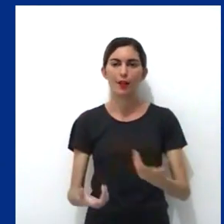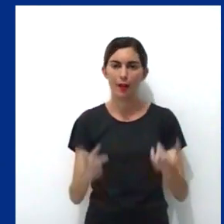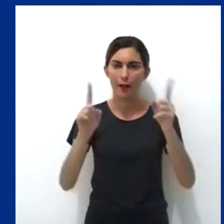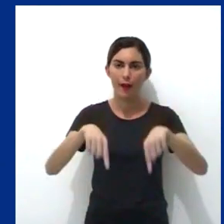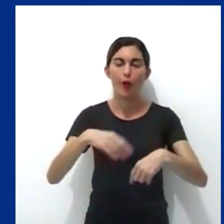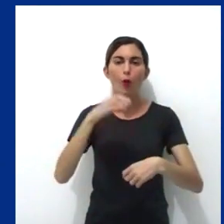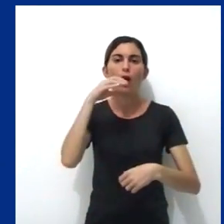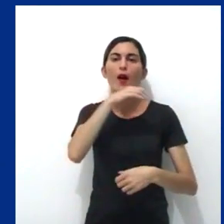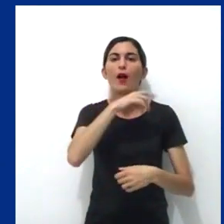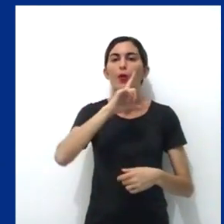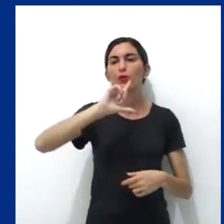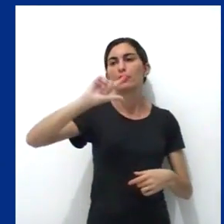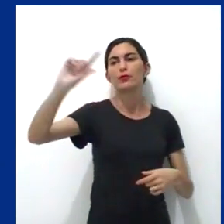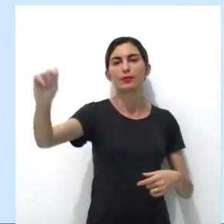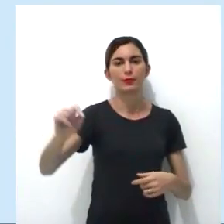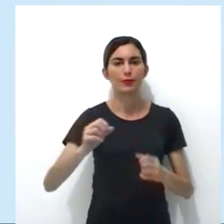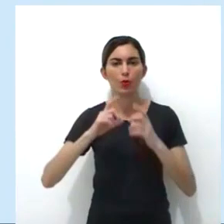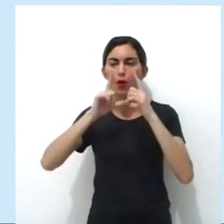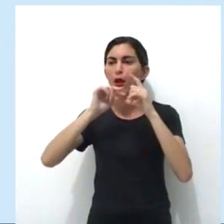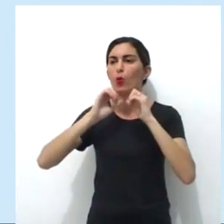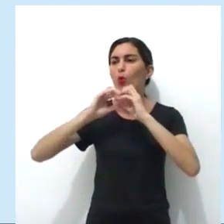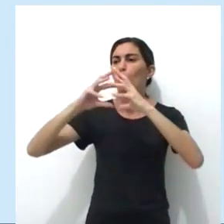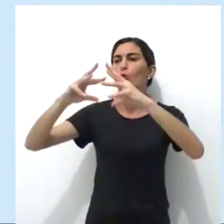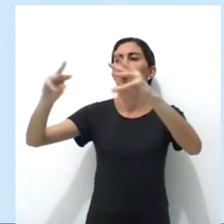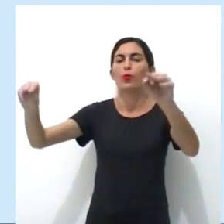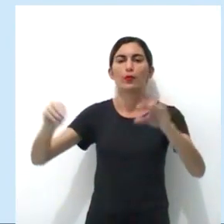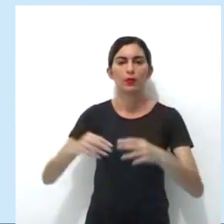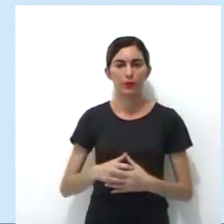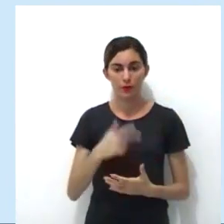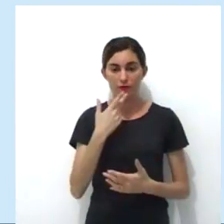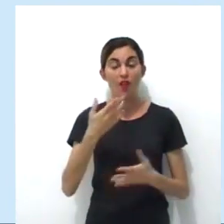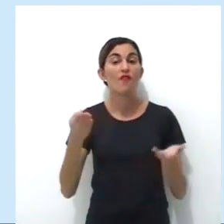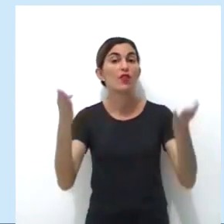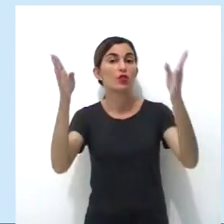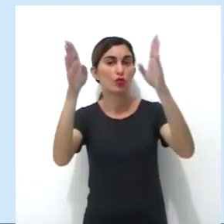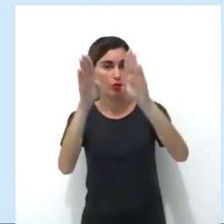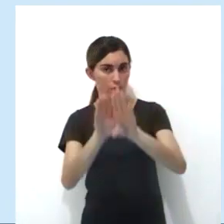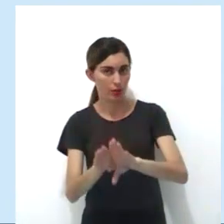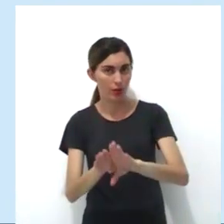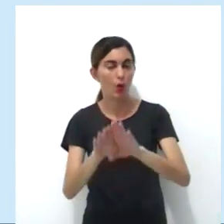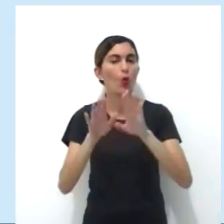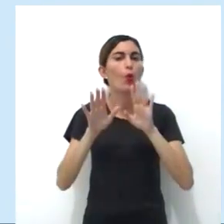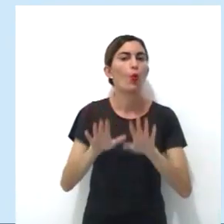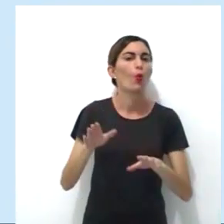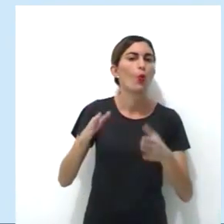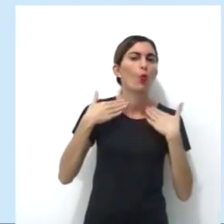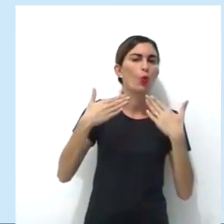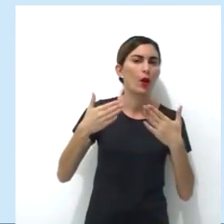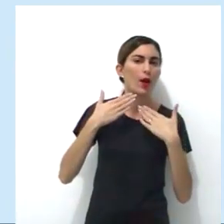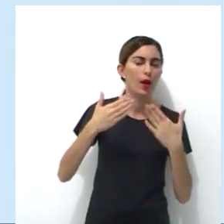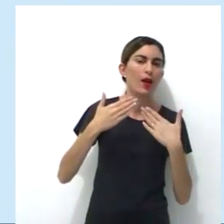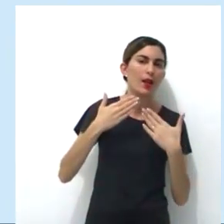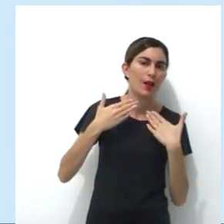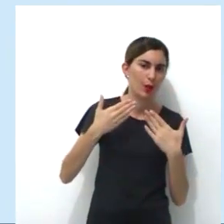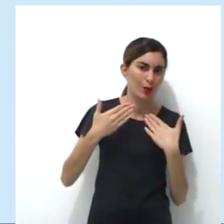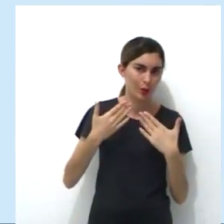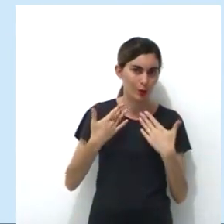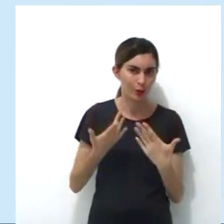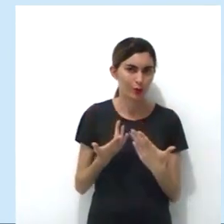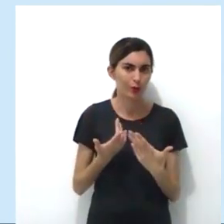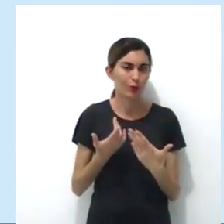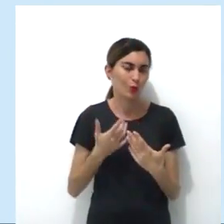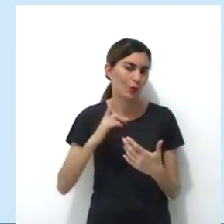né? Ele diz o seguinte, o Robin, né, diz: Batman, fecha a janela para o fio não entrar. Aí ele, tá,